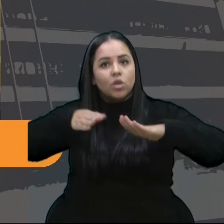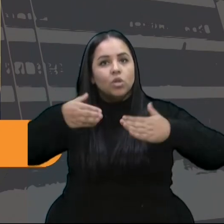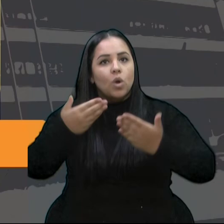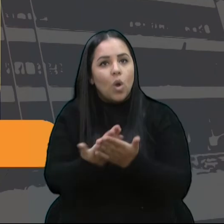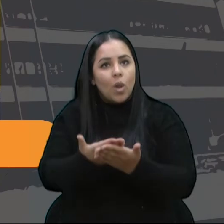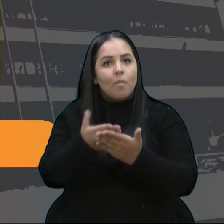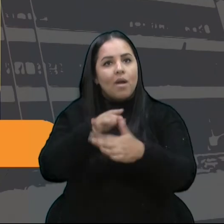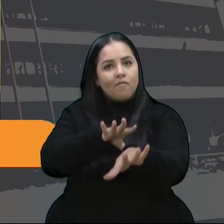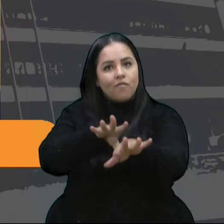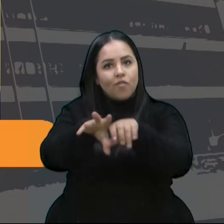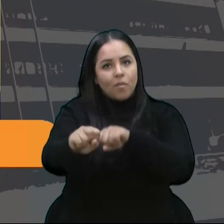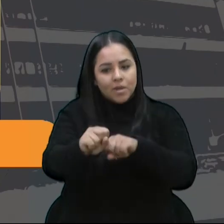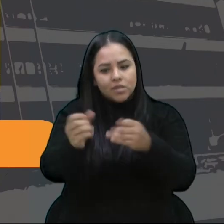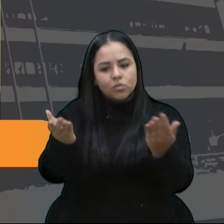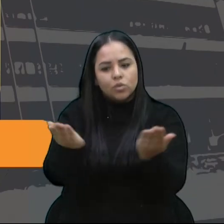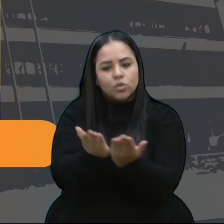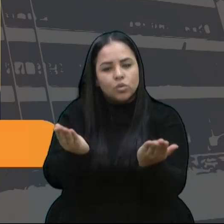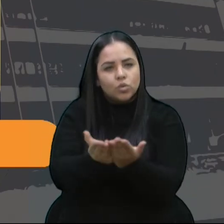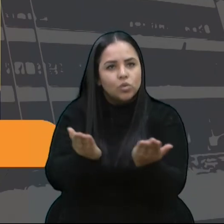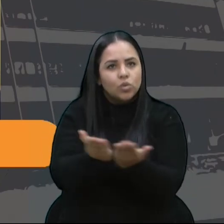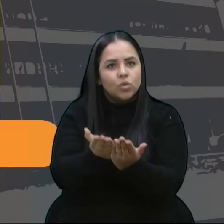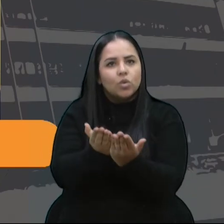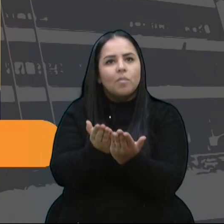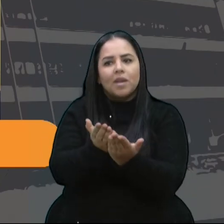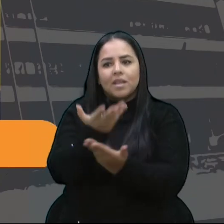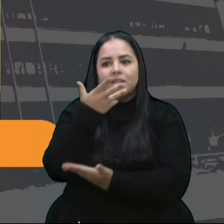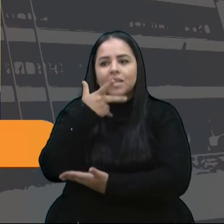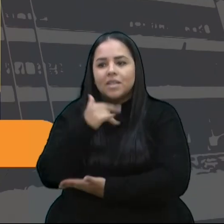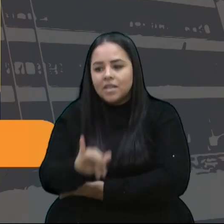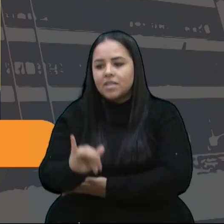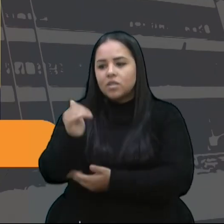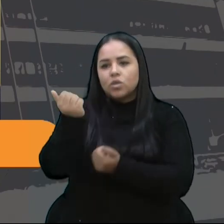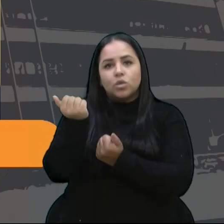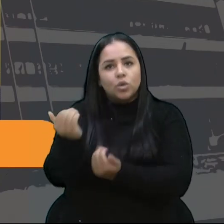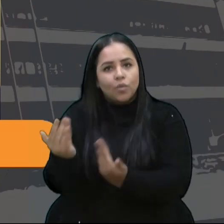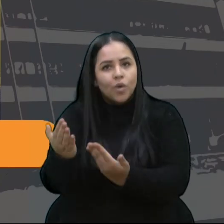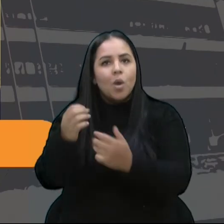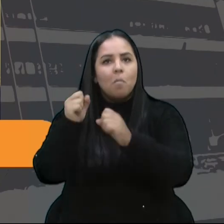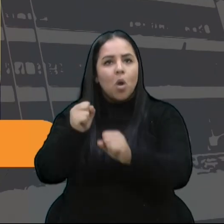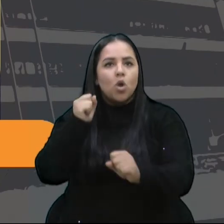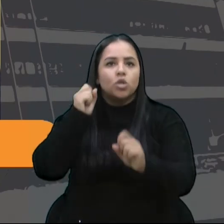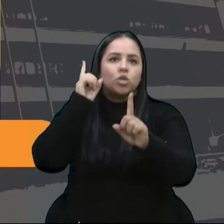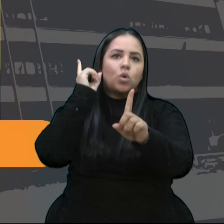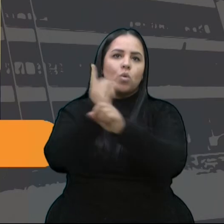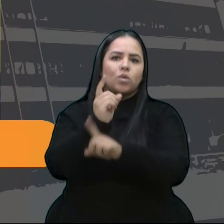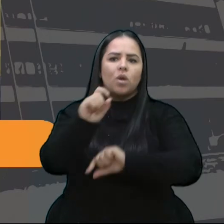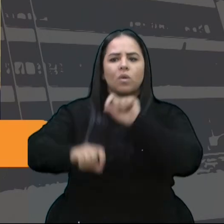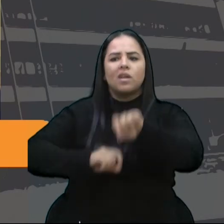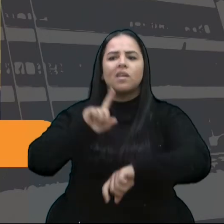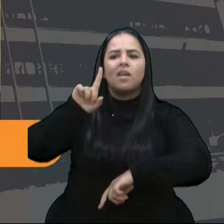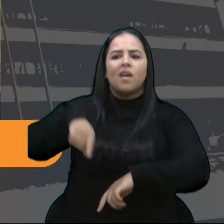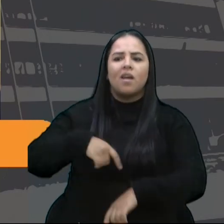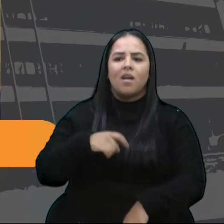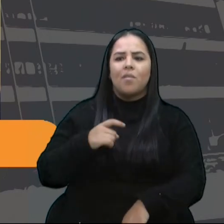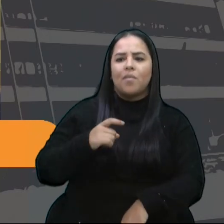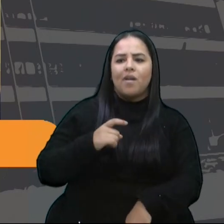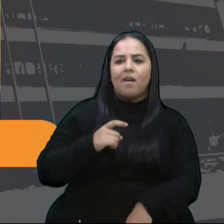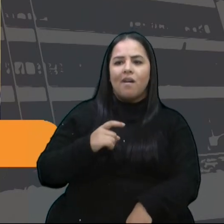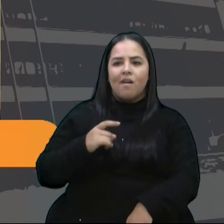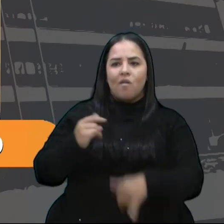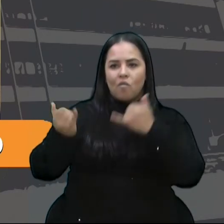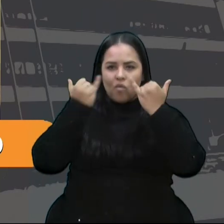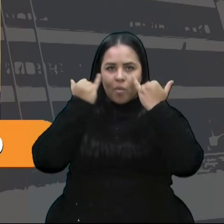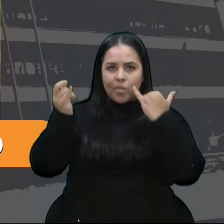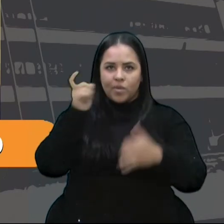formação voltada para que as crianças e para que os adolescentes possam identificar aquilo que é uma fake news, daquilo que é uma notícia baseada